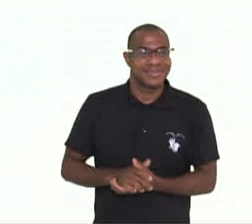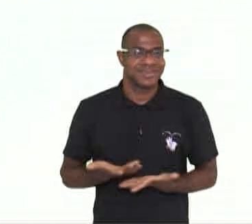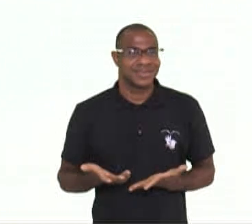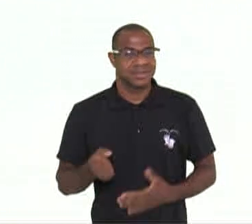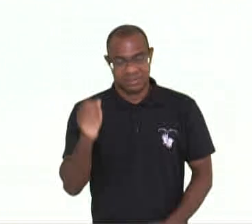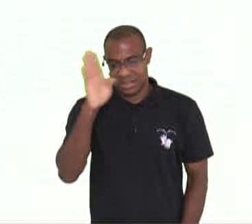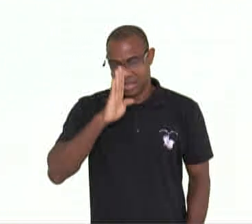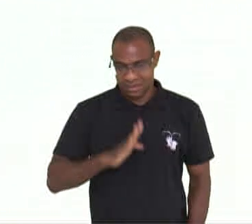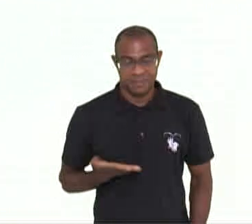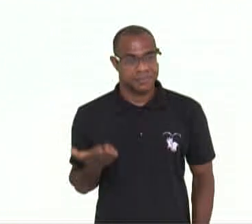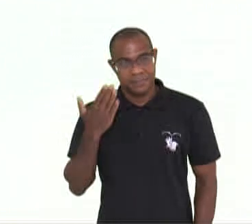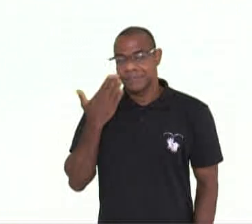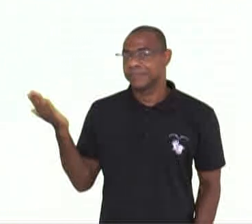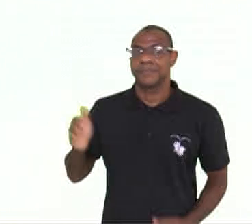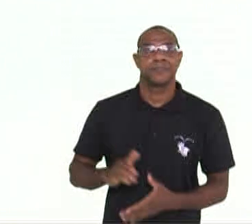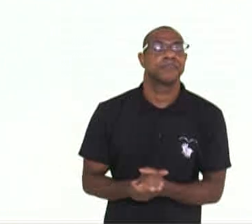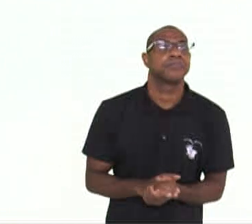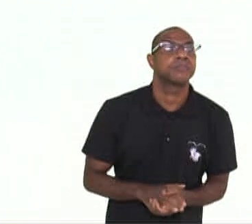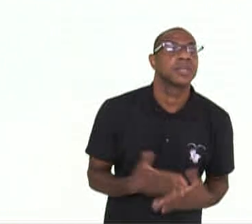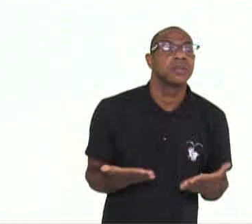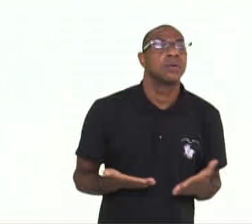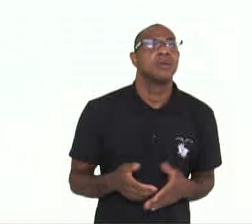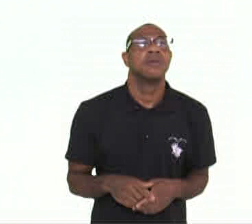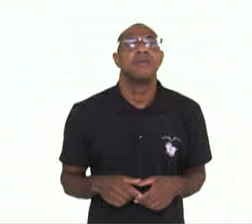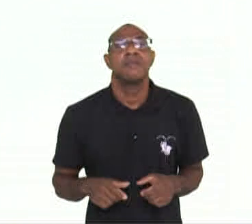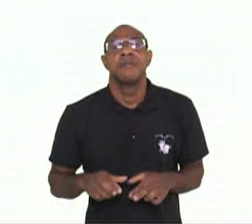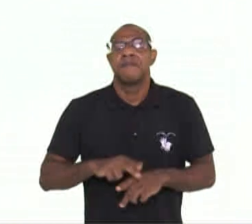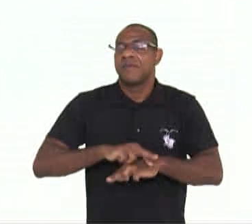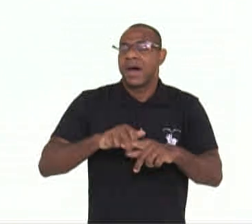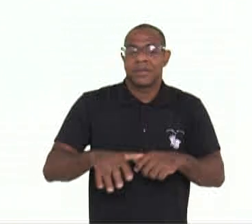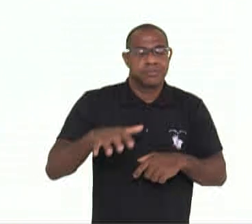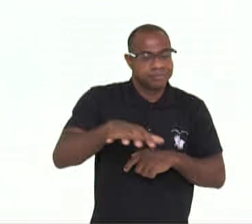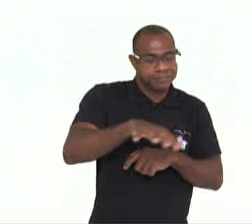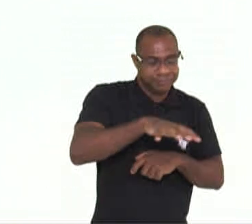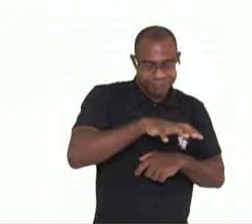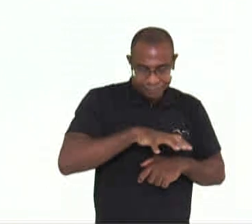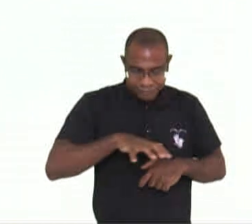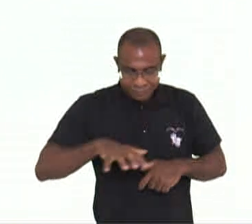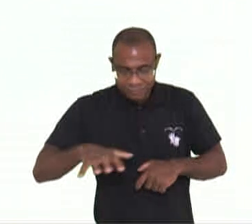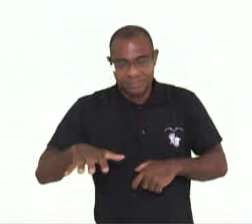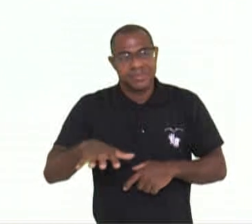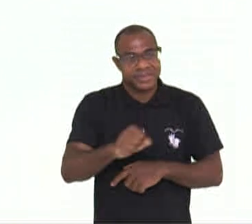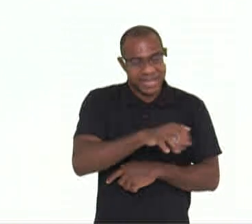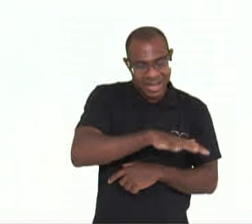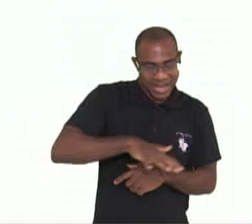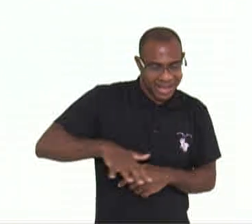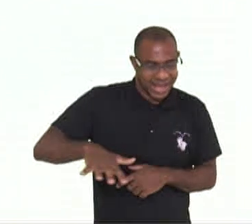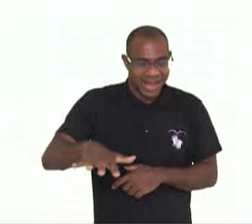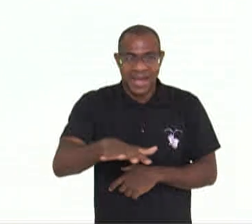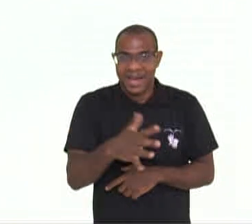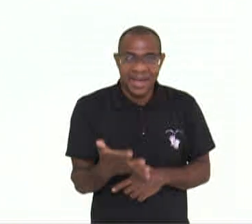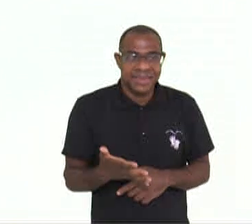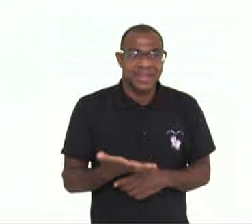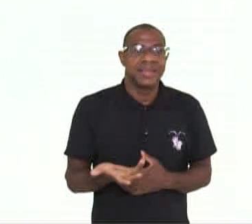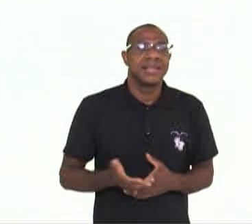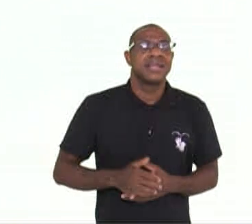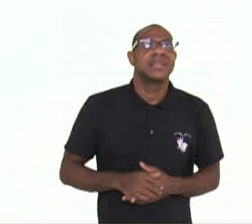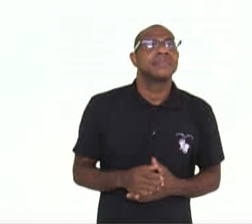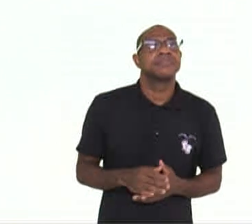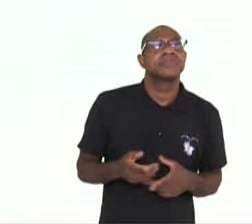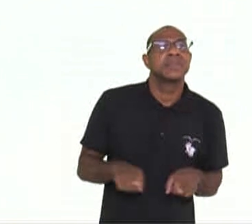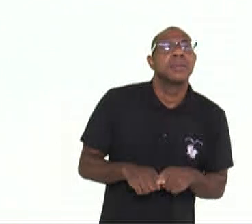o fim do Império. Vários setores da sociedade contra o Império de Dom Pedro, setores militares, os